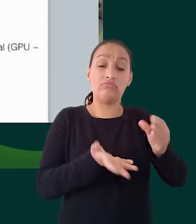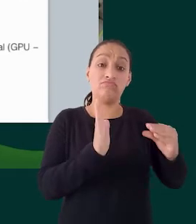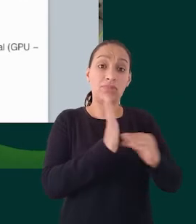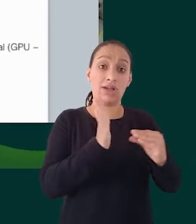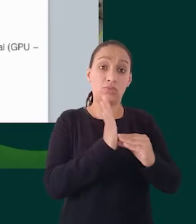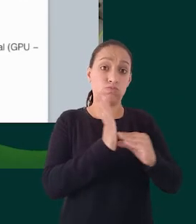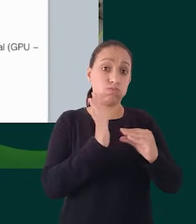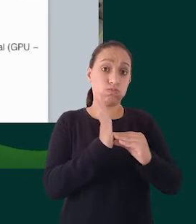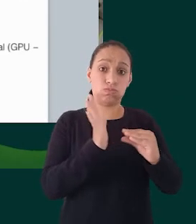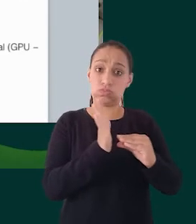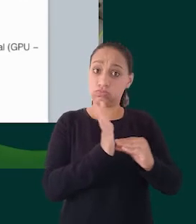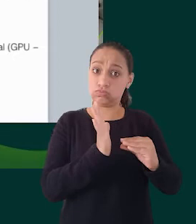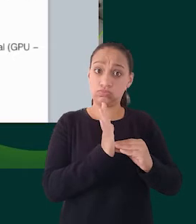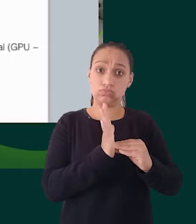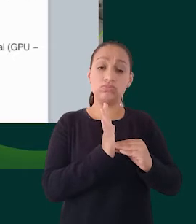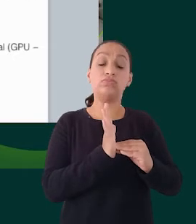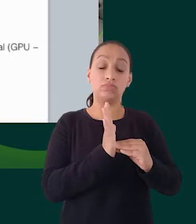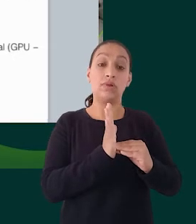Então, isso tem